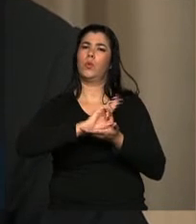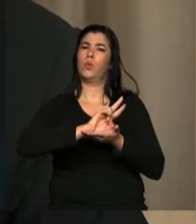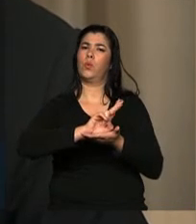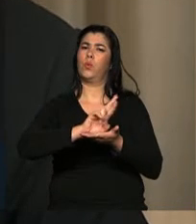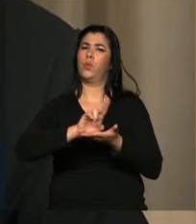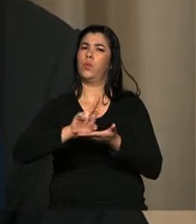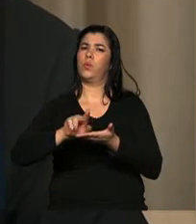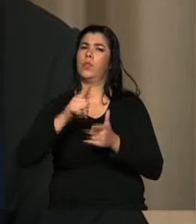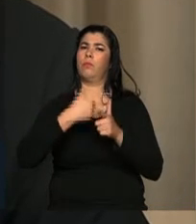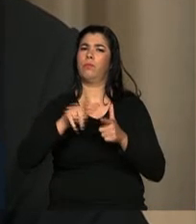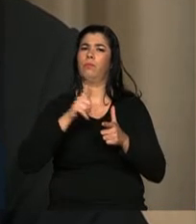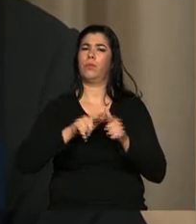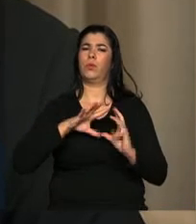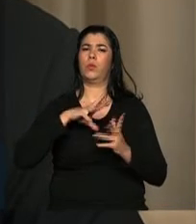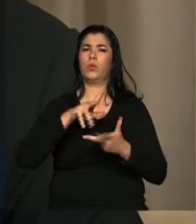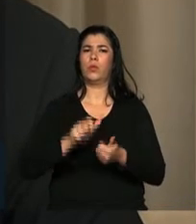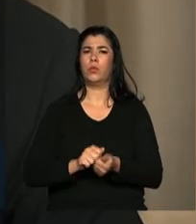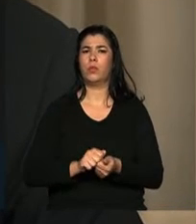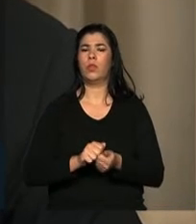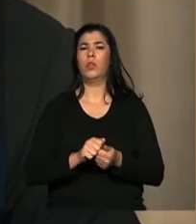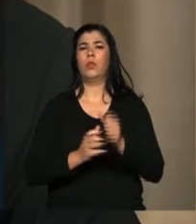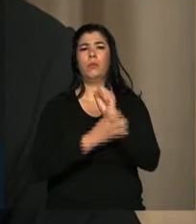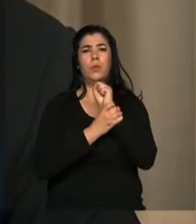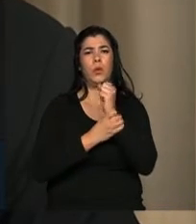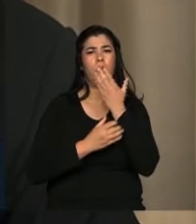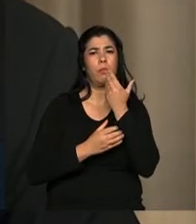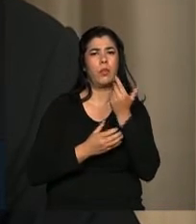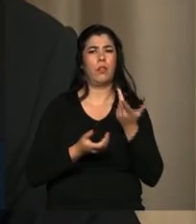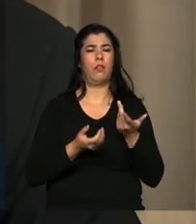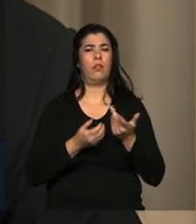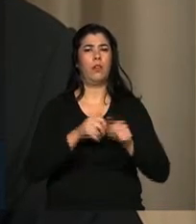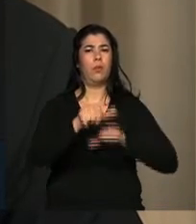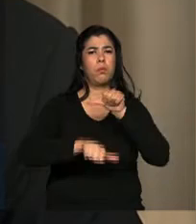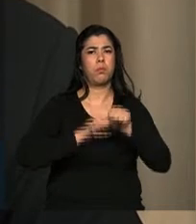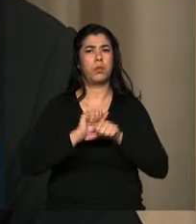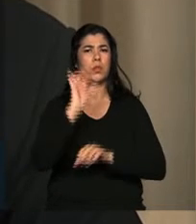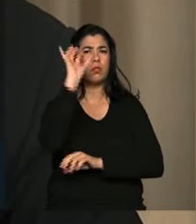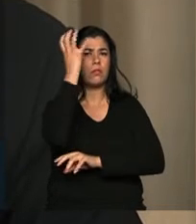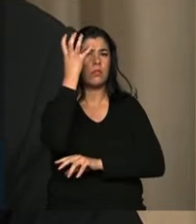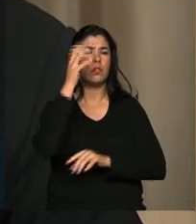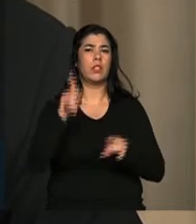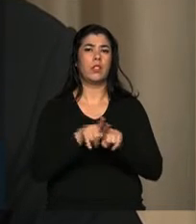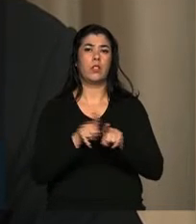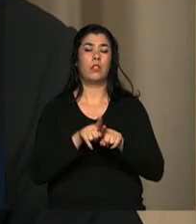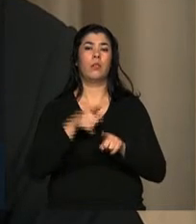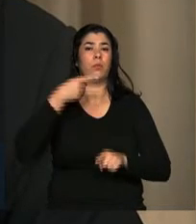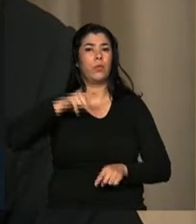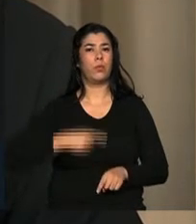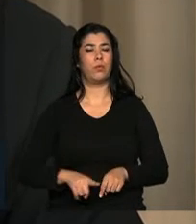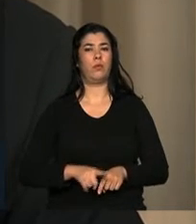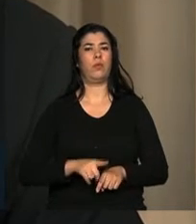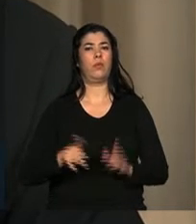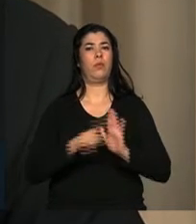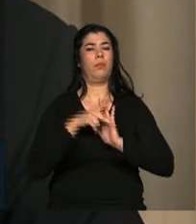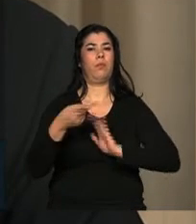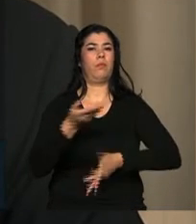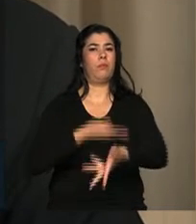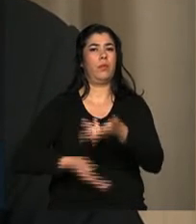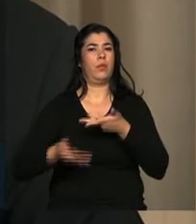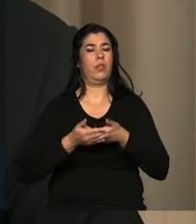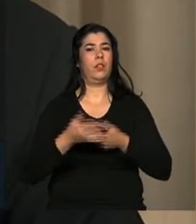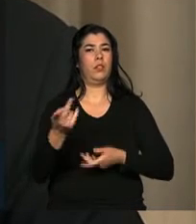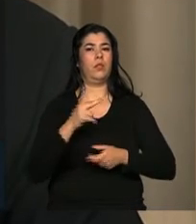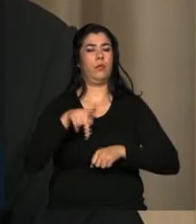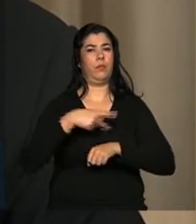globais: mudança climática, segurança alimentar e muitos mais. Mas também estamos aprofundando nossa relação